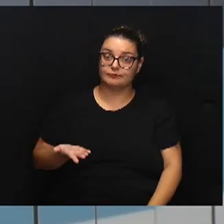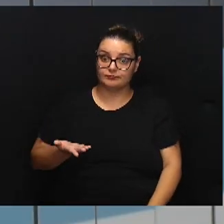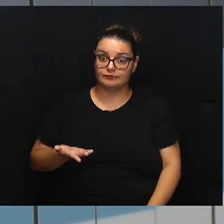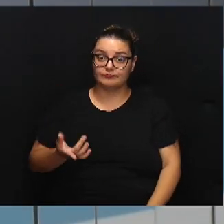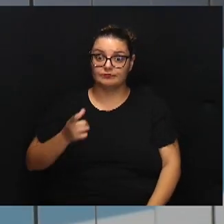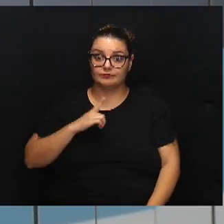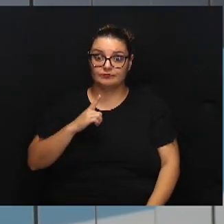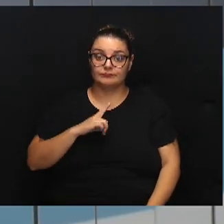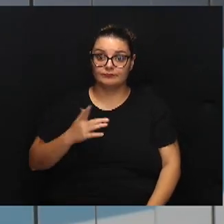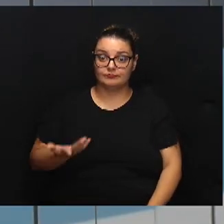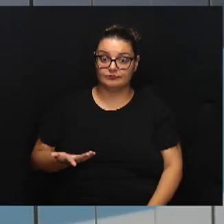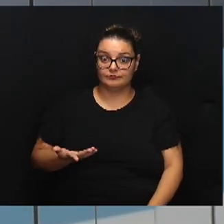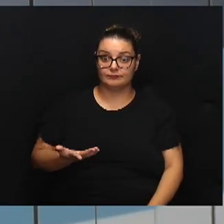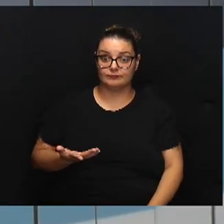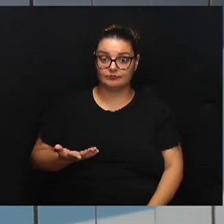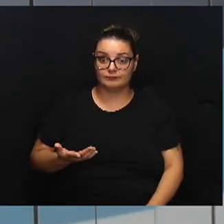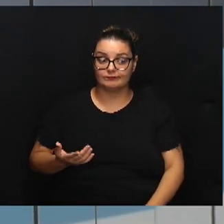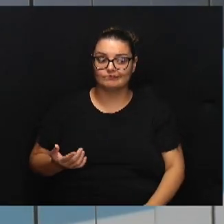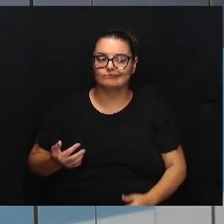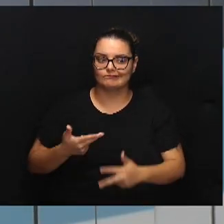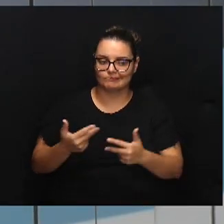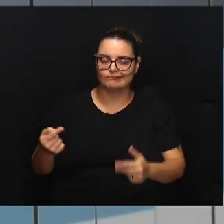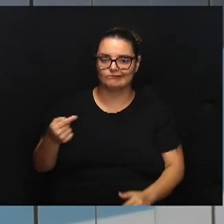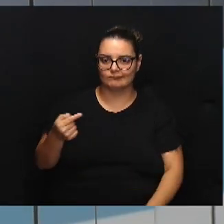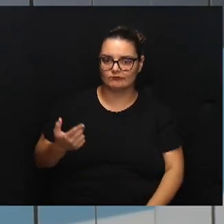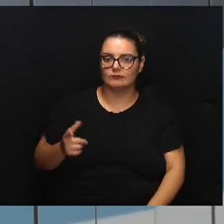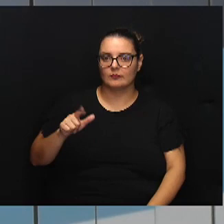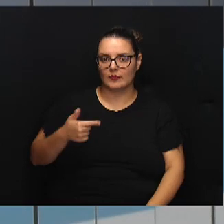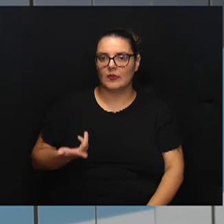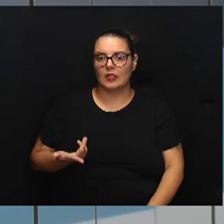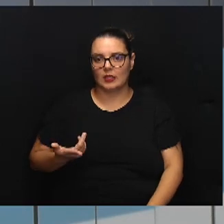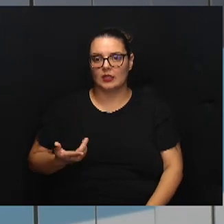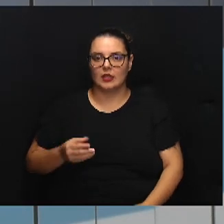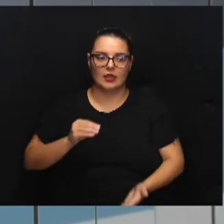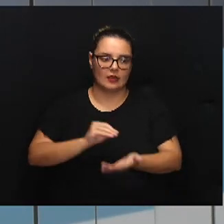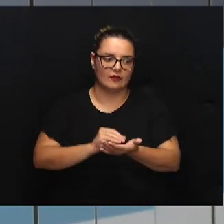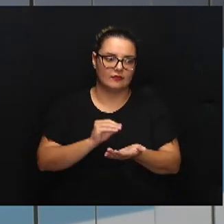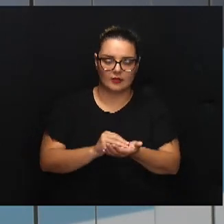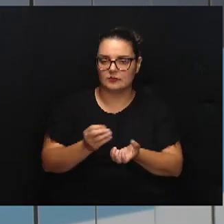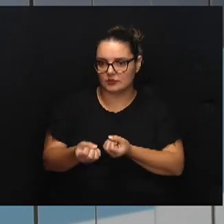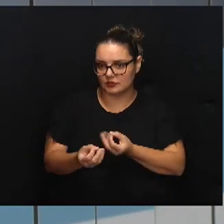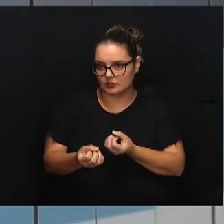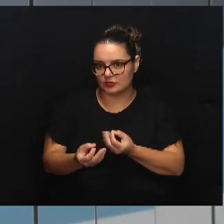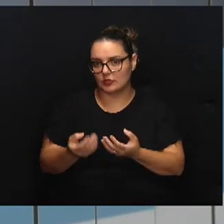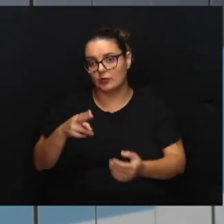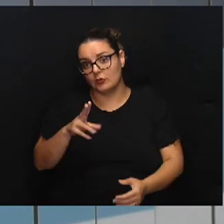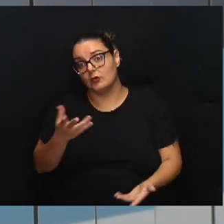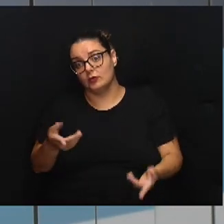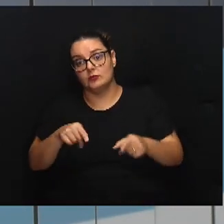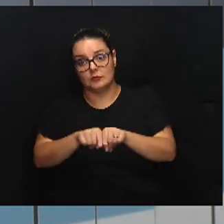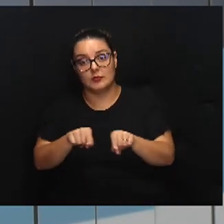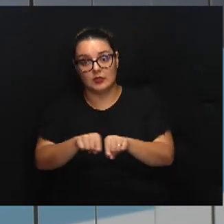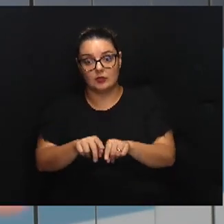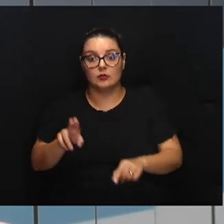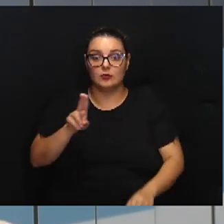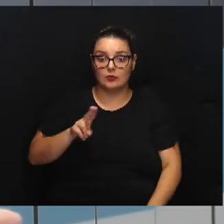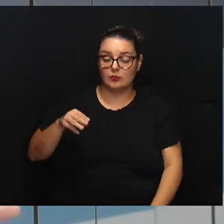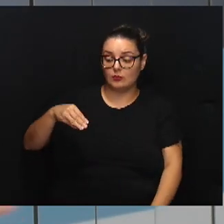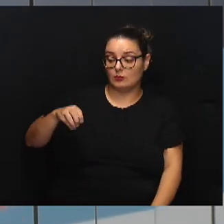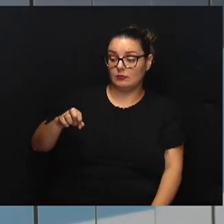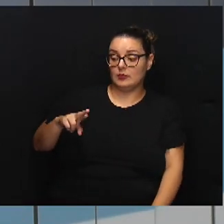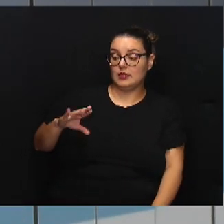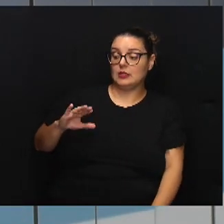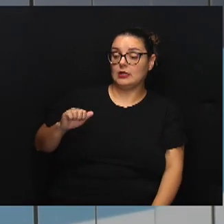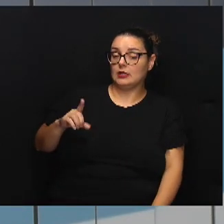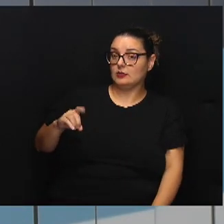existe um ponto muito negativo, que é a disseminação de desinformação, ou então até o uso mercadológico,